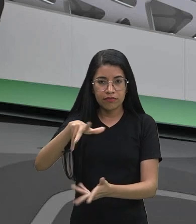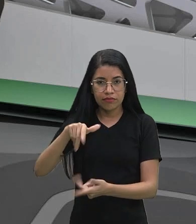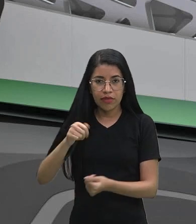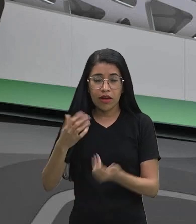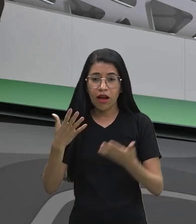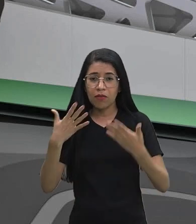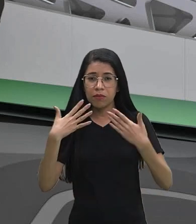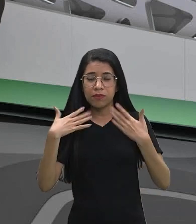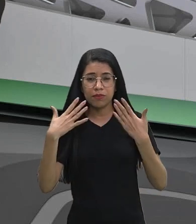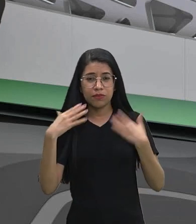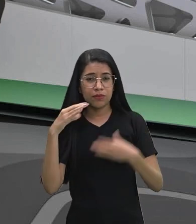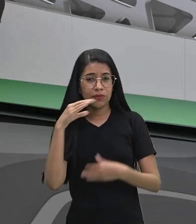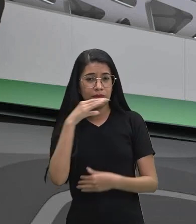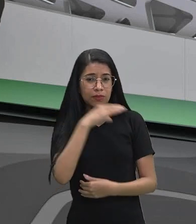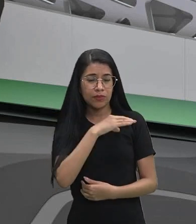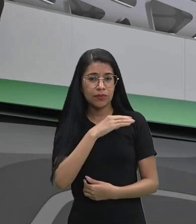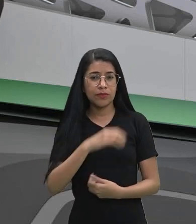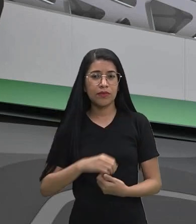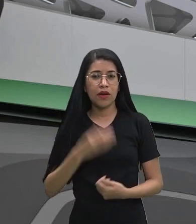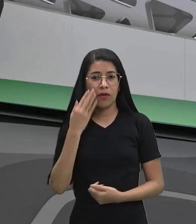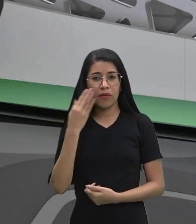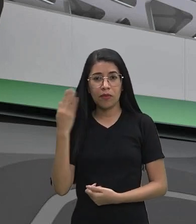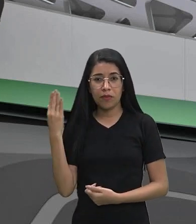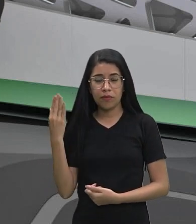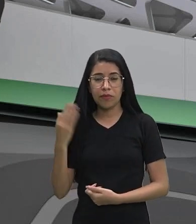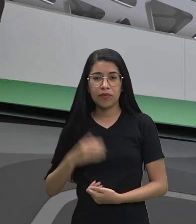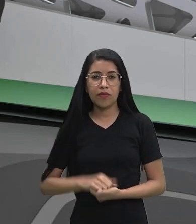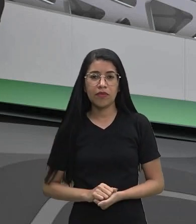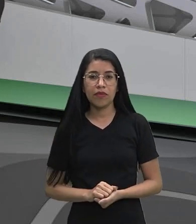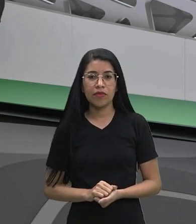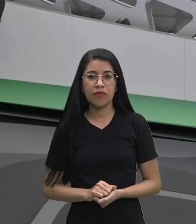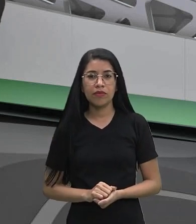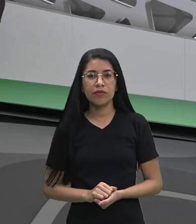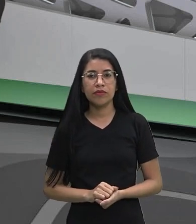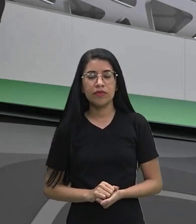quente, tinha muita, como a gente está vendo aqui, ó, tinha muitas